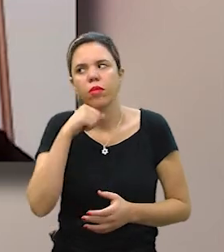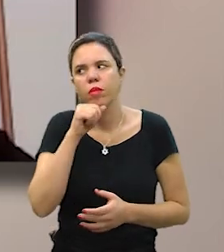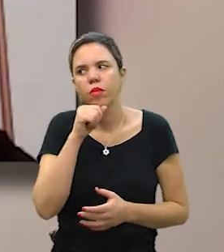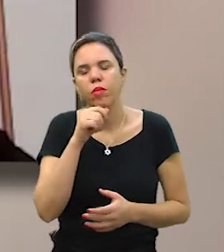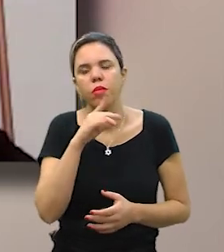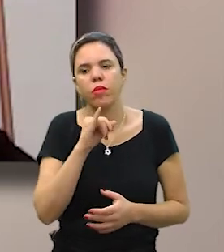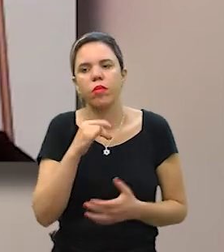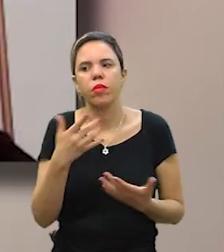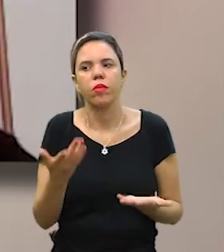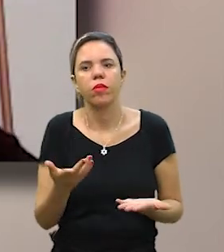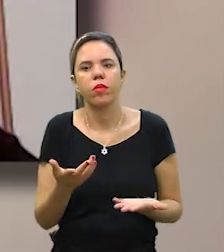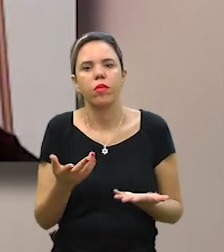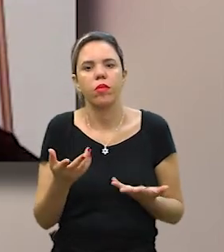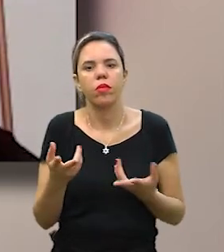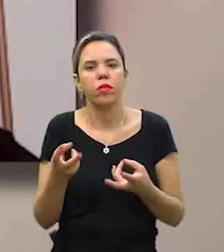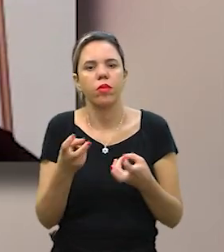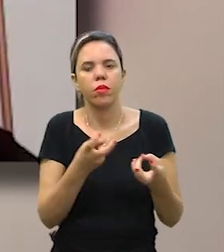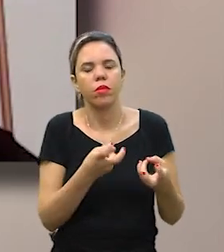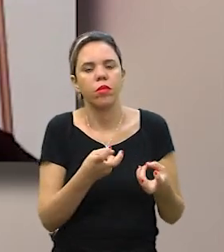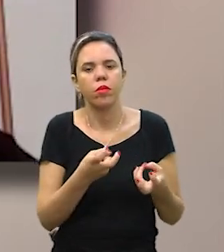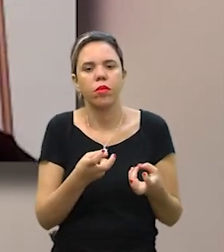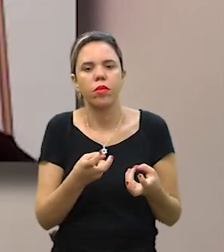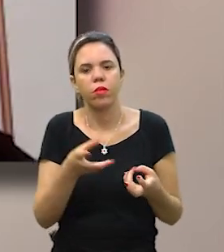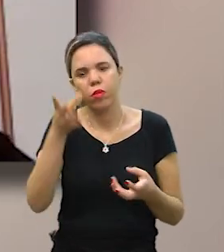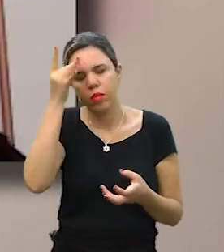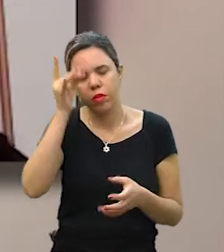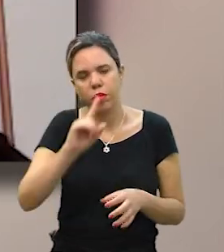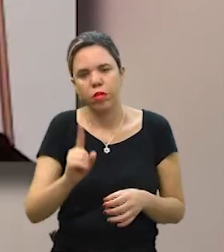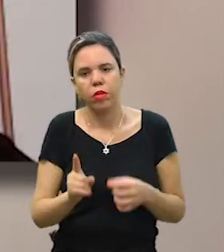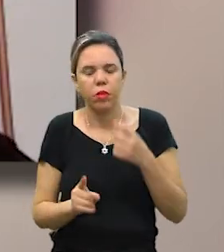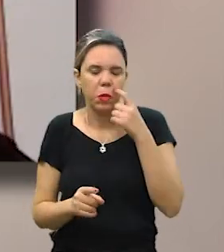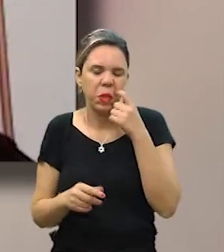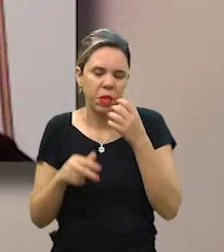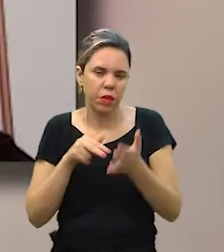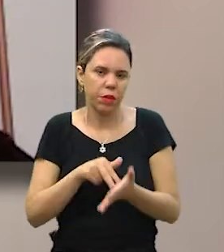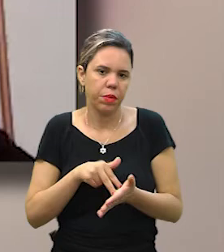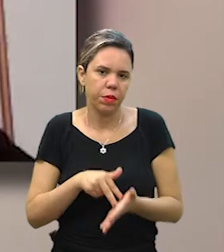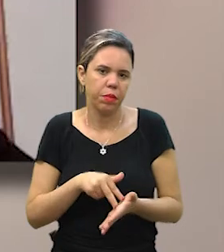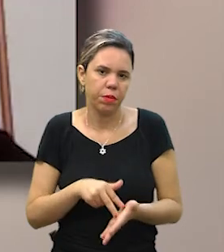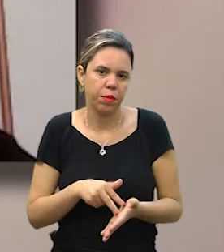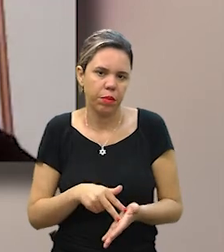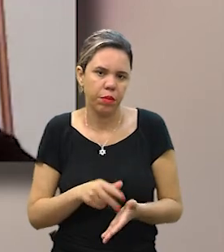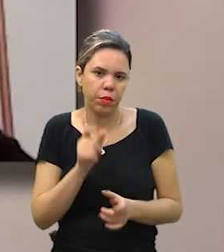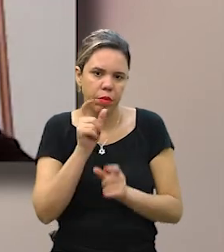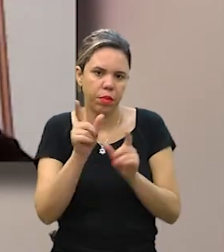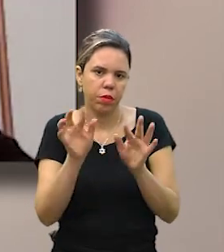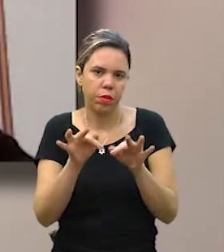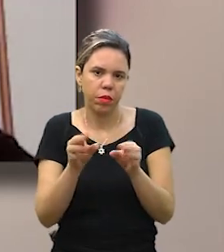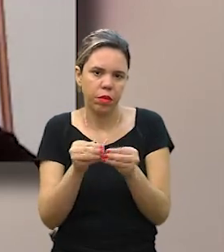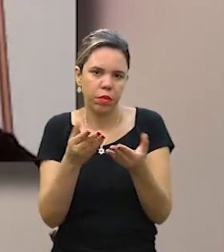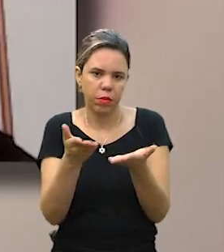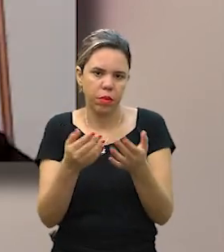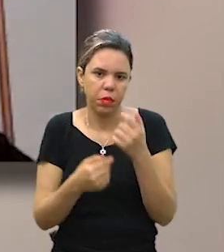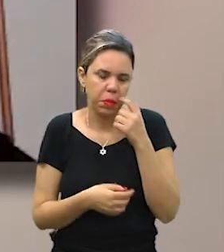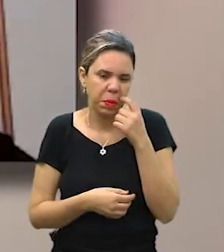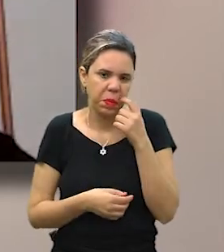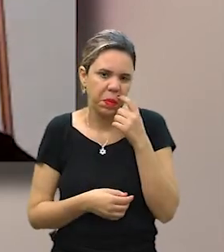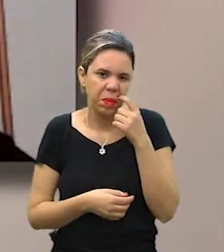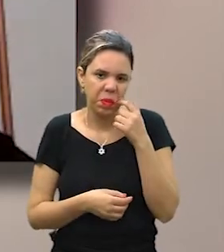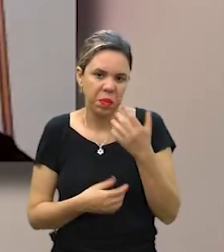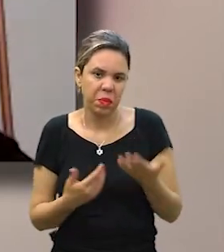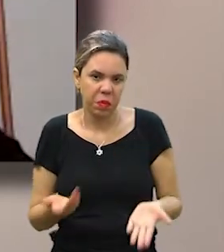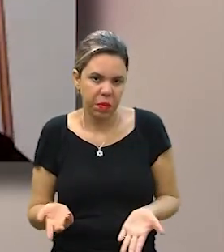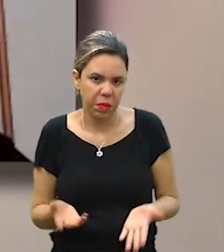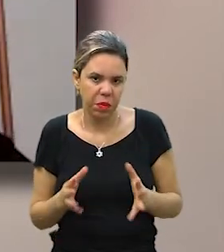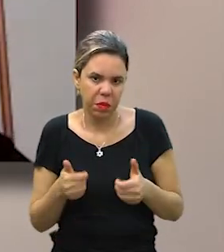para a mamãe e para o papai: ouçam, mas não absorvam, sejam firmes. E a palavra final é a de vocês,